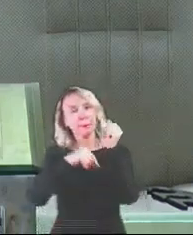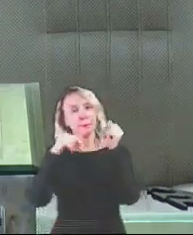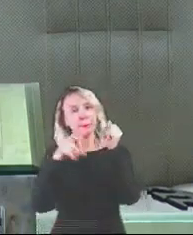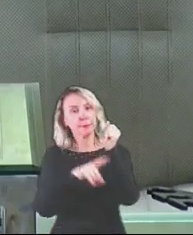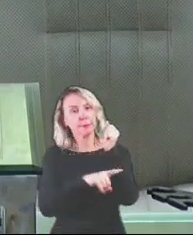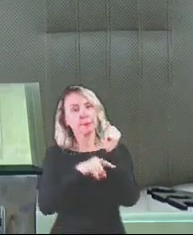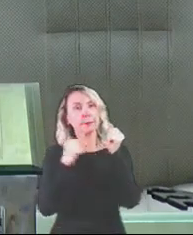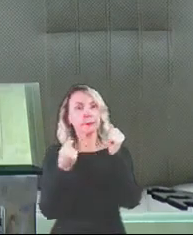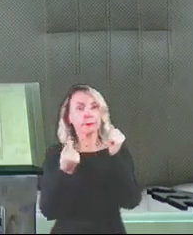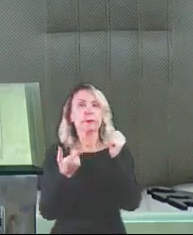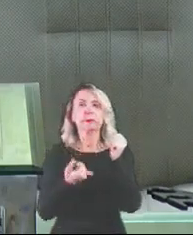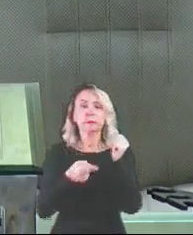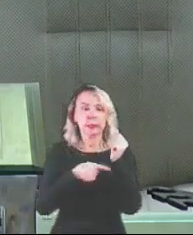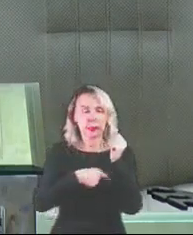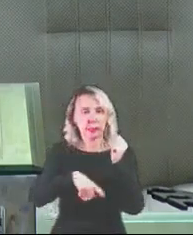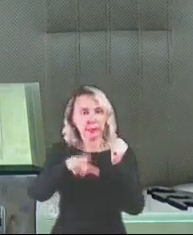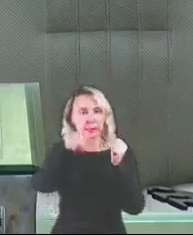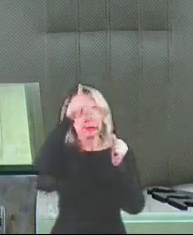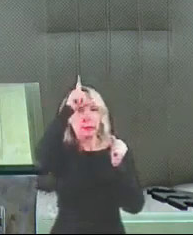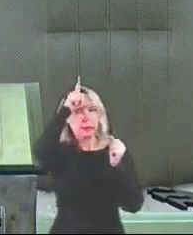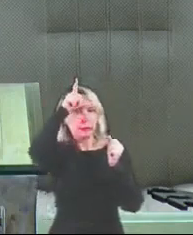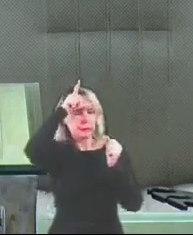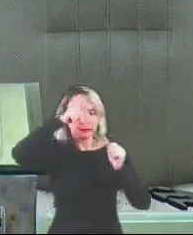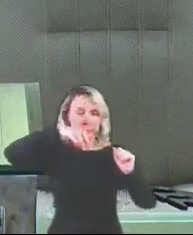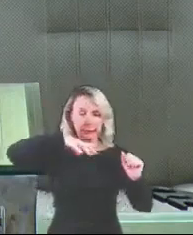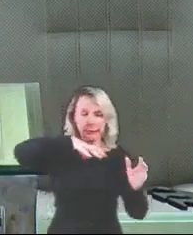estava na regência do mundo